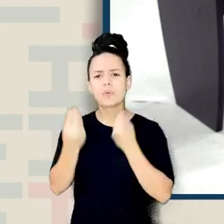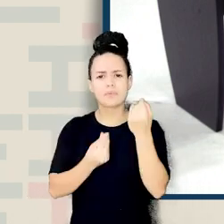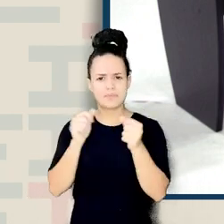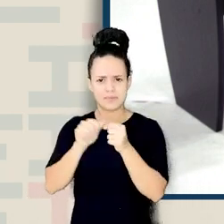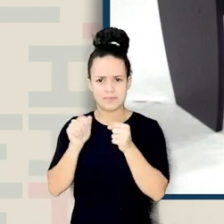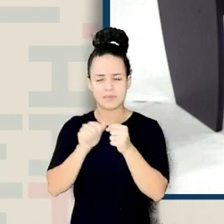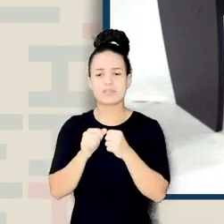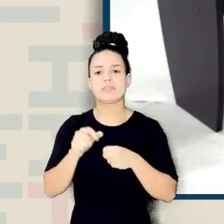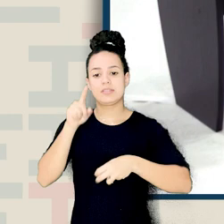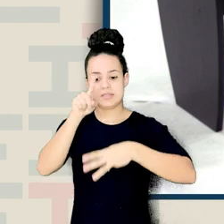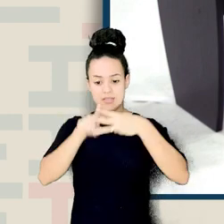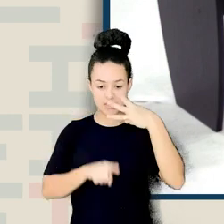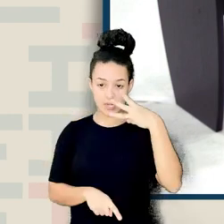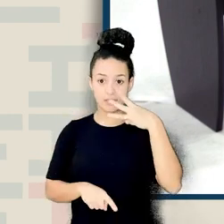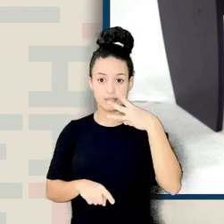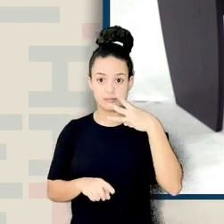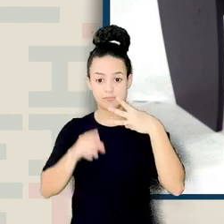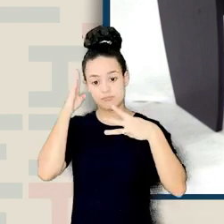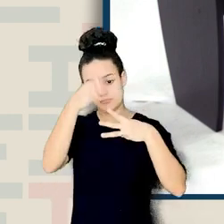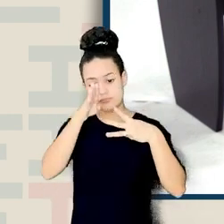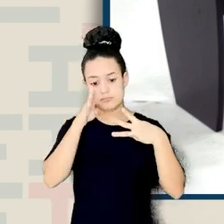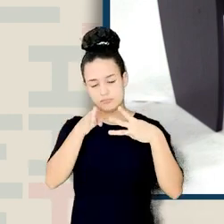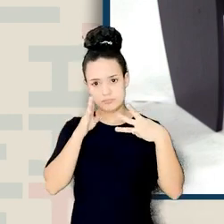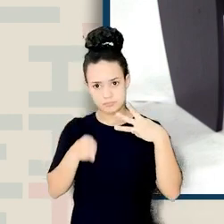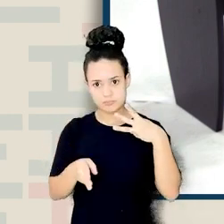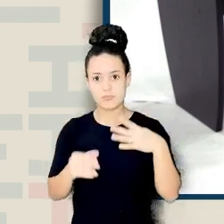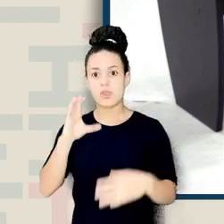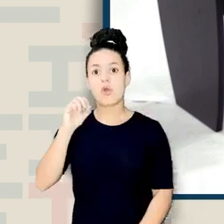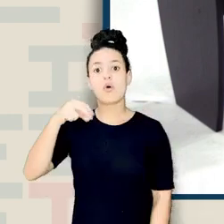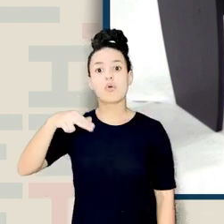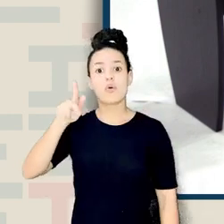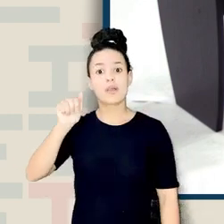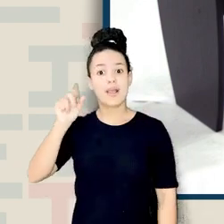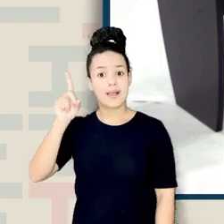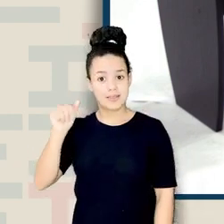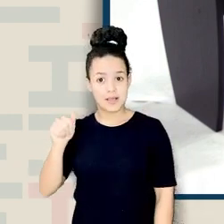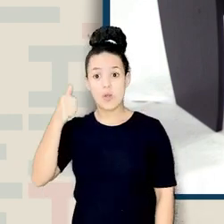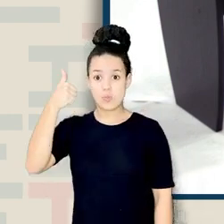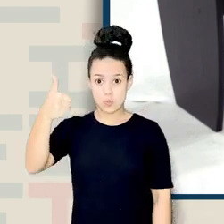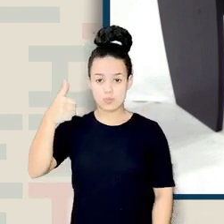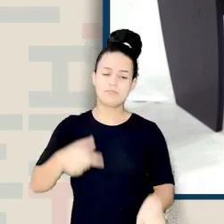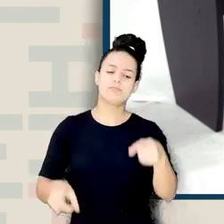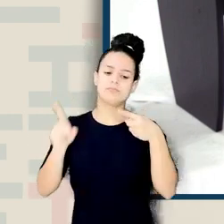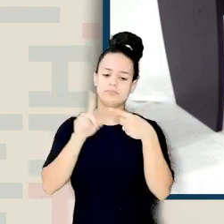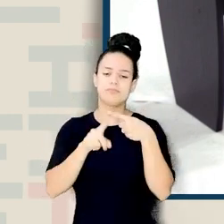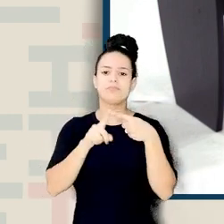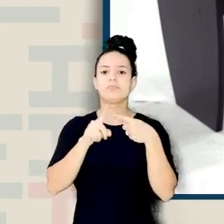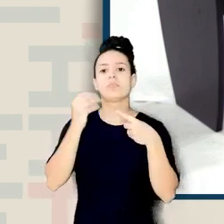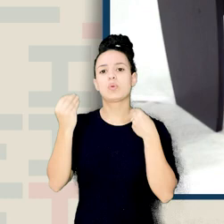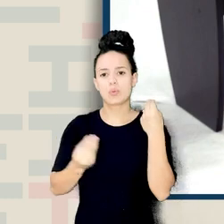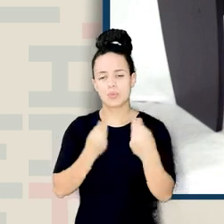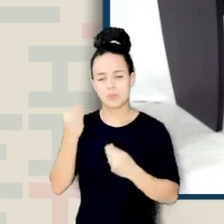com 3 perspectivas de congadas. A congada 1, ele vai trabalhar no seguinte